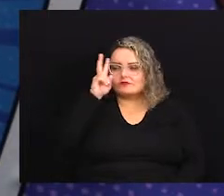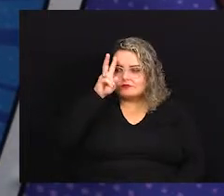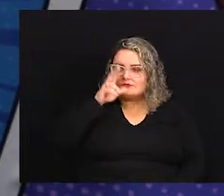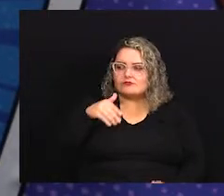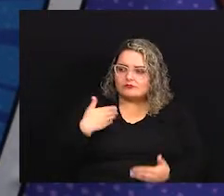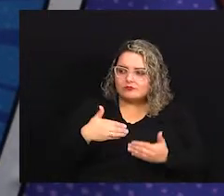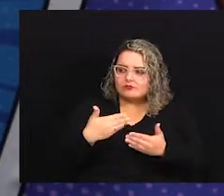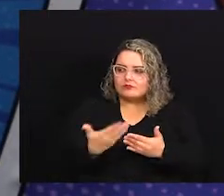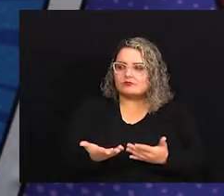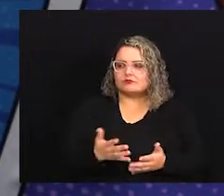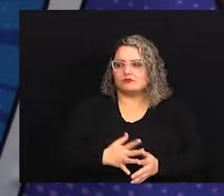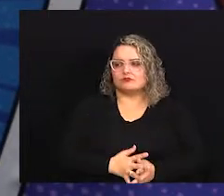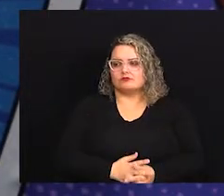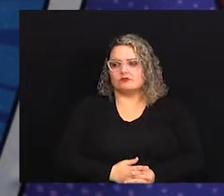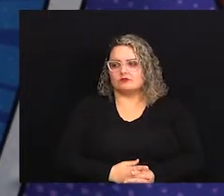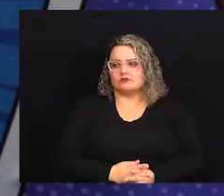história